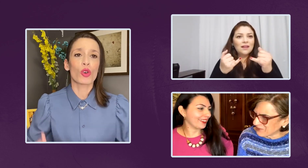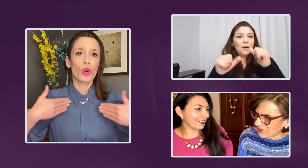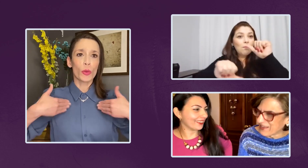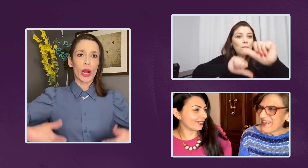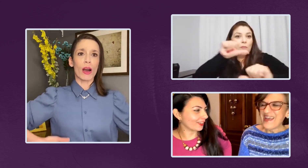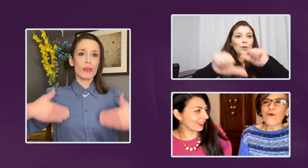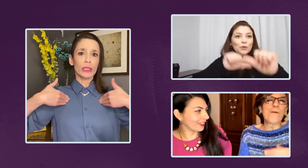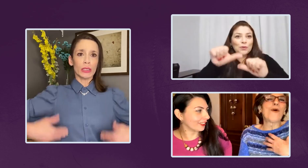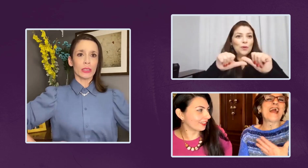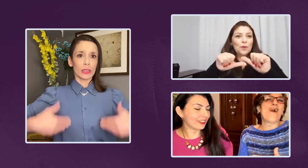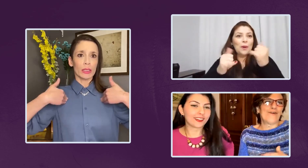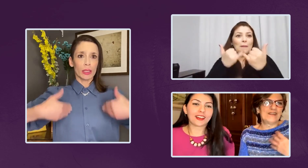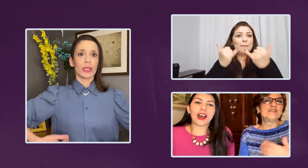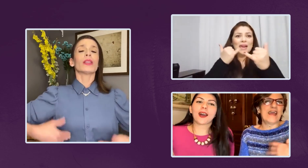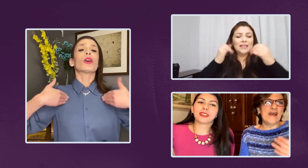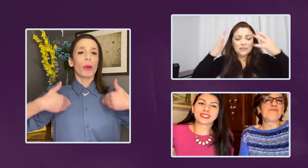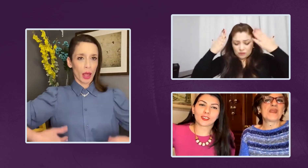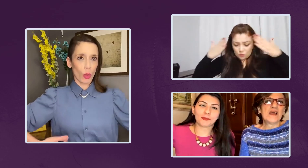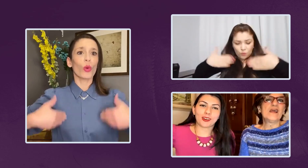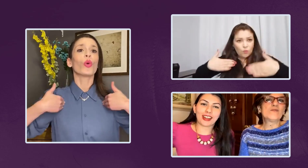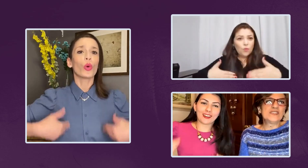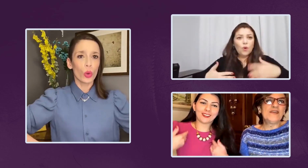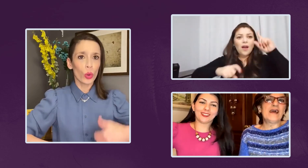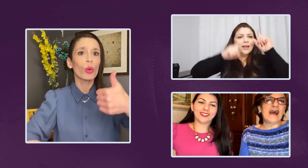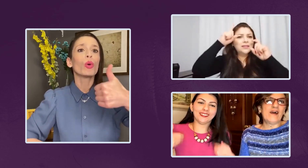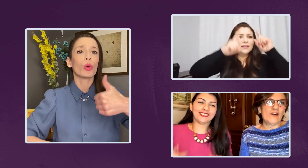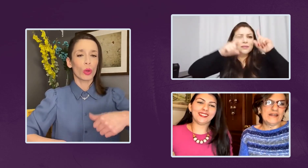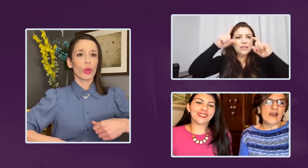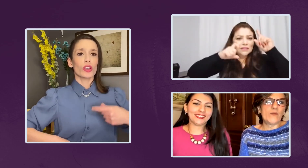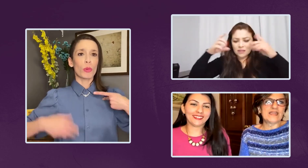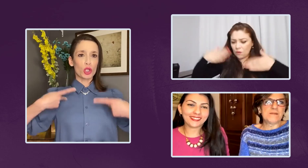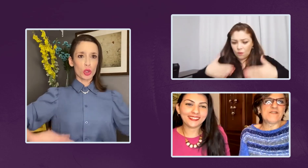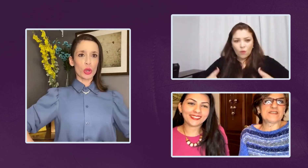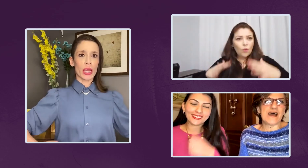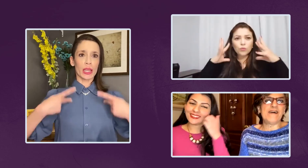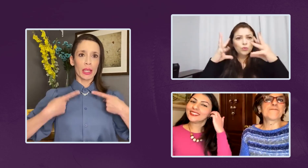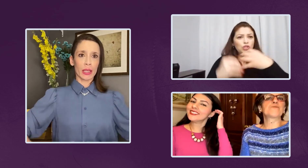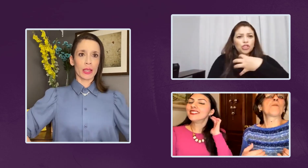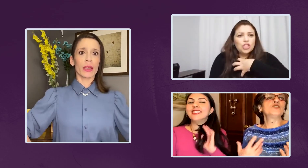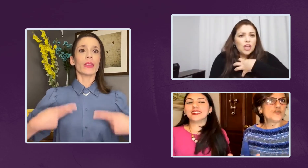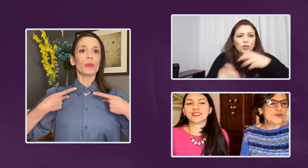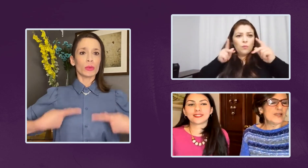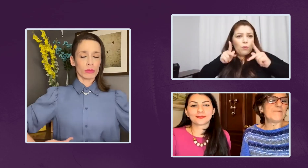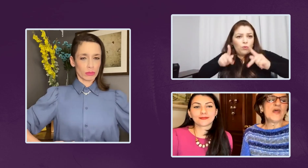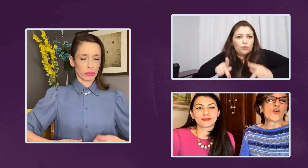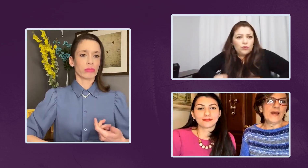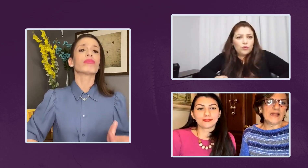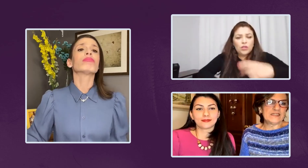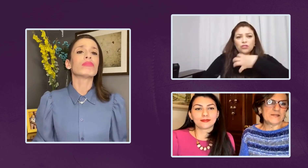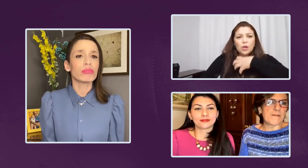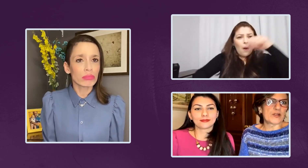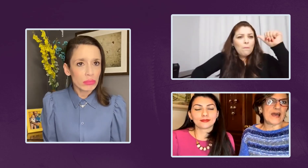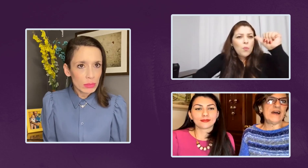esqueci o nome. Corporal? Corporal. Mudança corporal. Inclusive, né, como ela postura. Postura, como